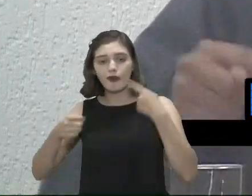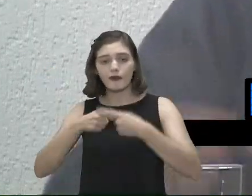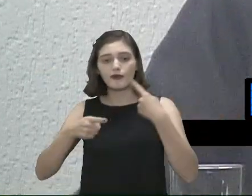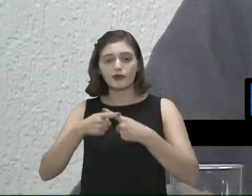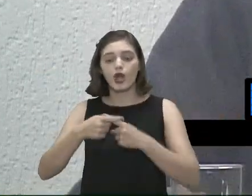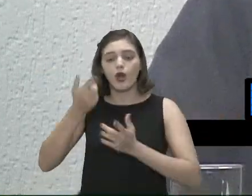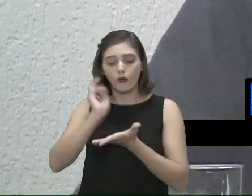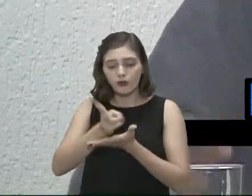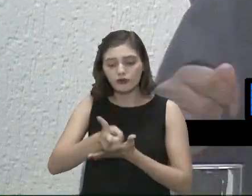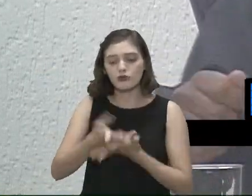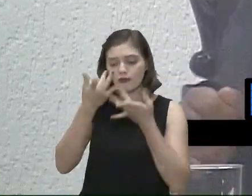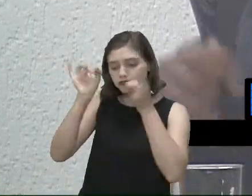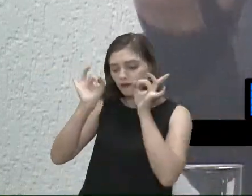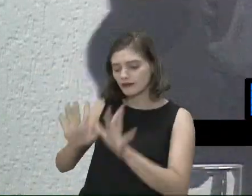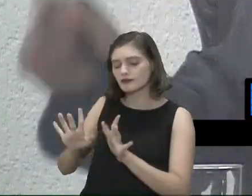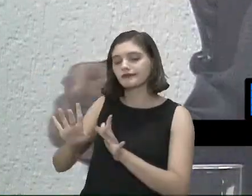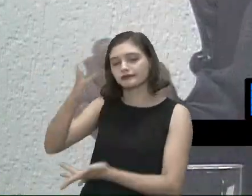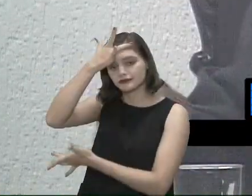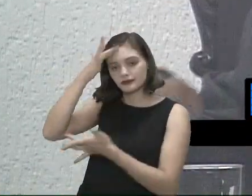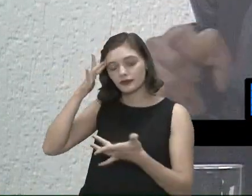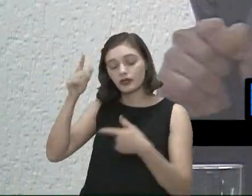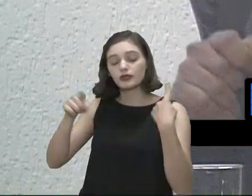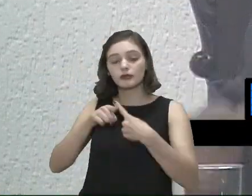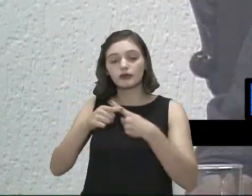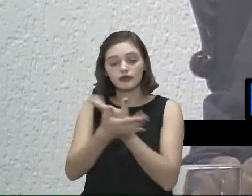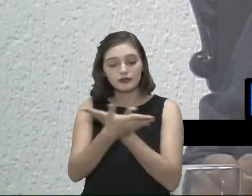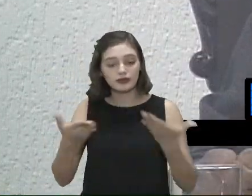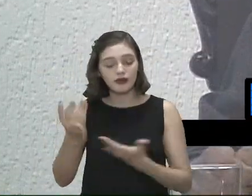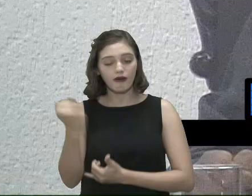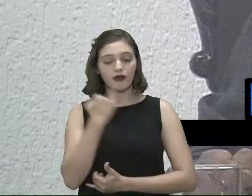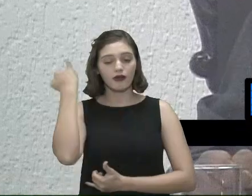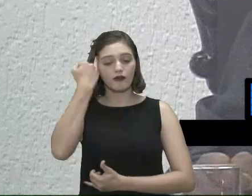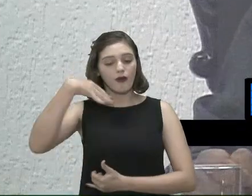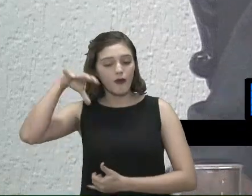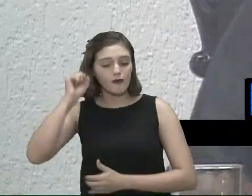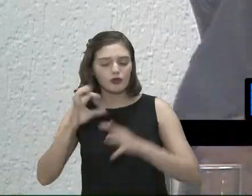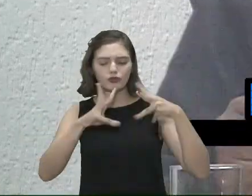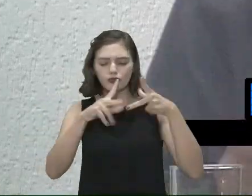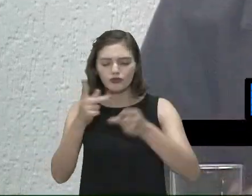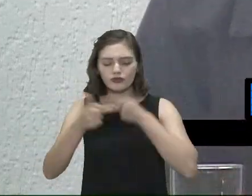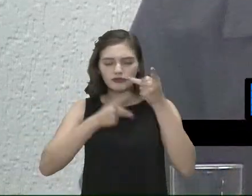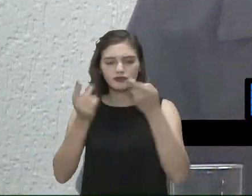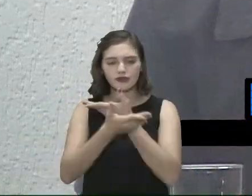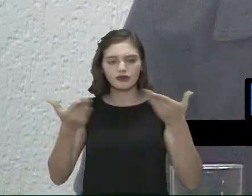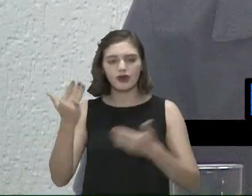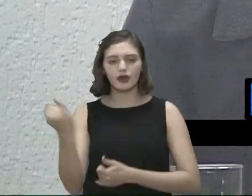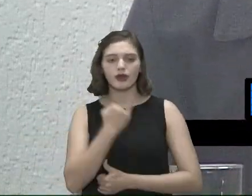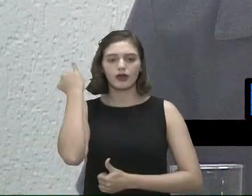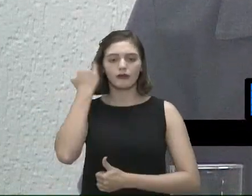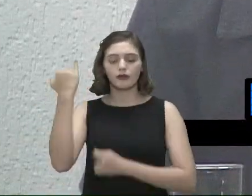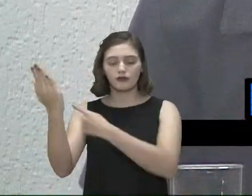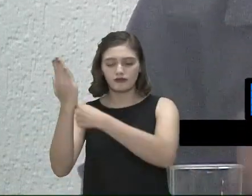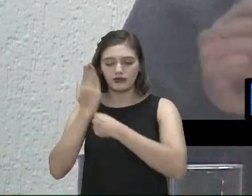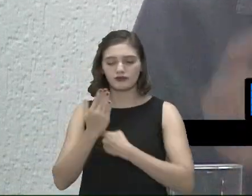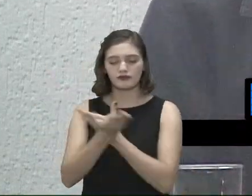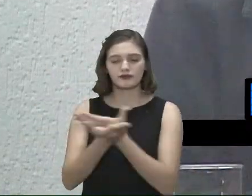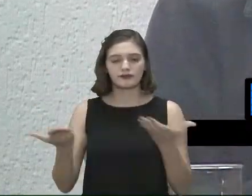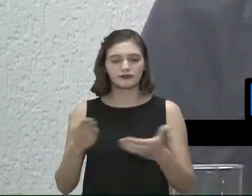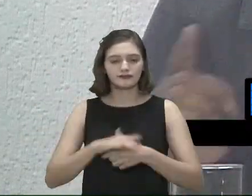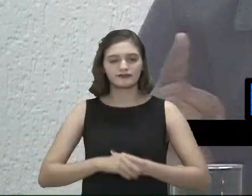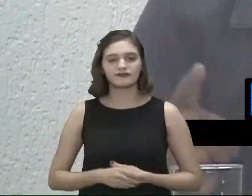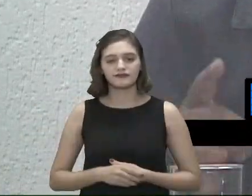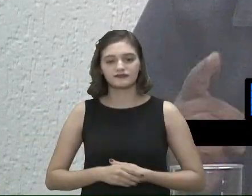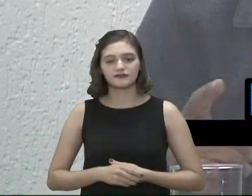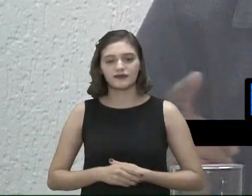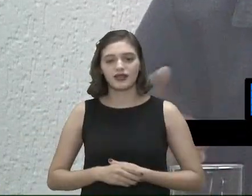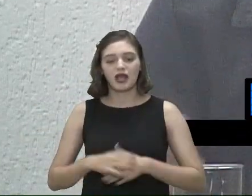na marginalidade. Então, a gente trouxe vocês aqui porque era importante ouvir o que vocês tinham a falar, é importante a contribuição que vocês têm aqui. A